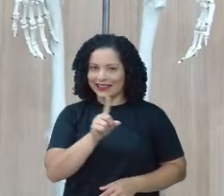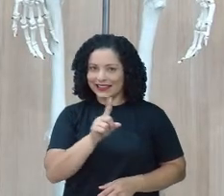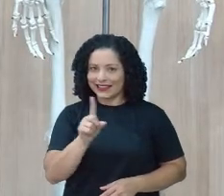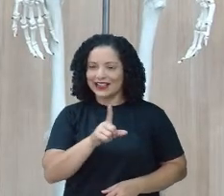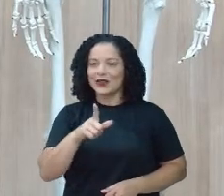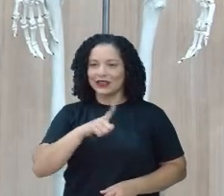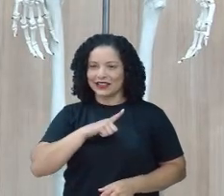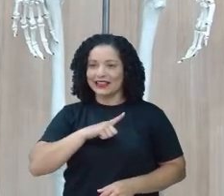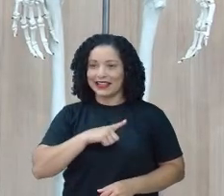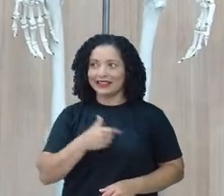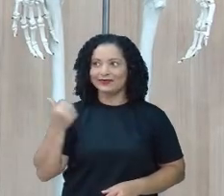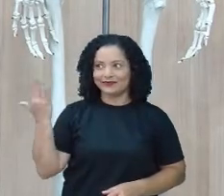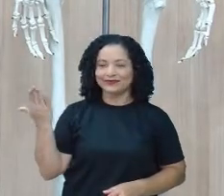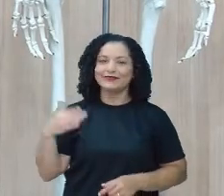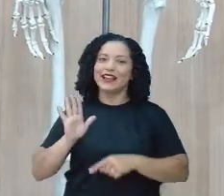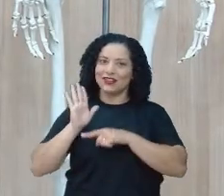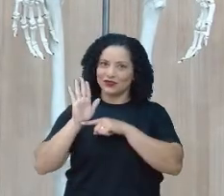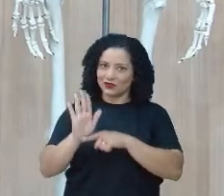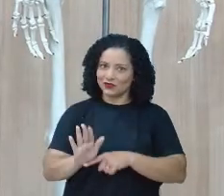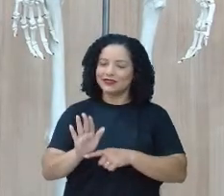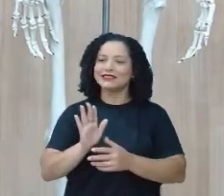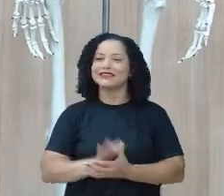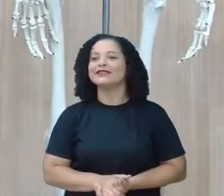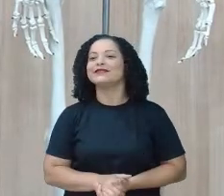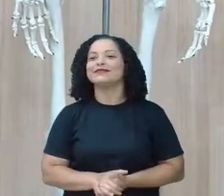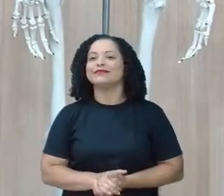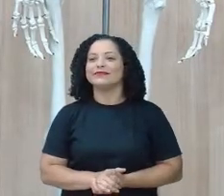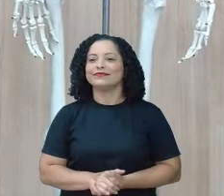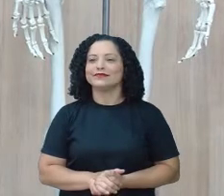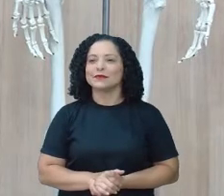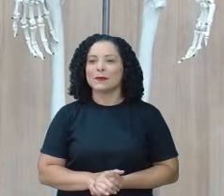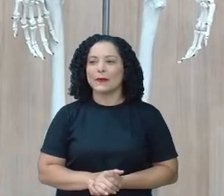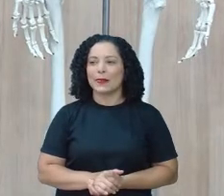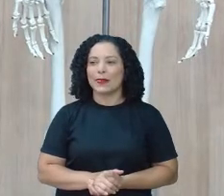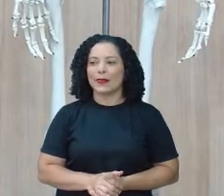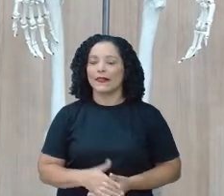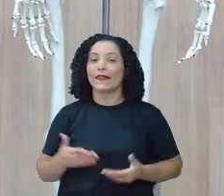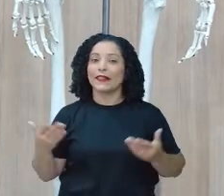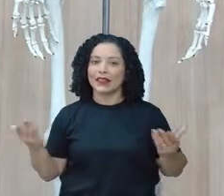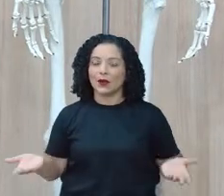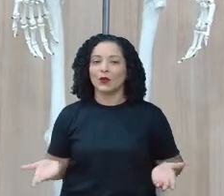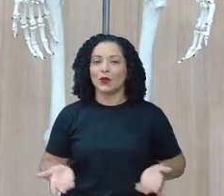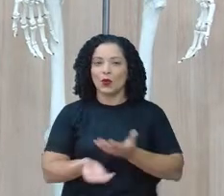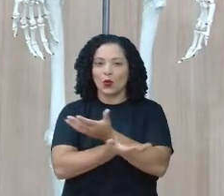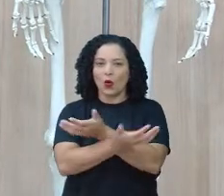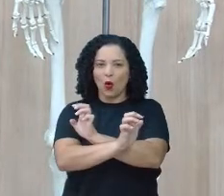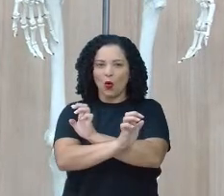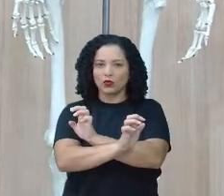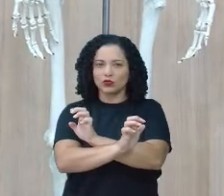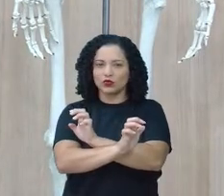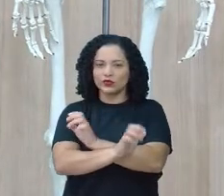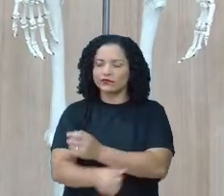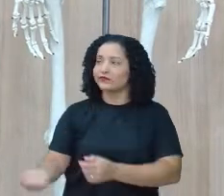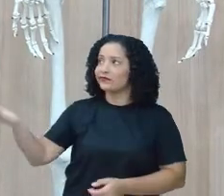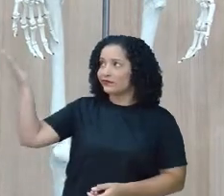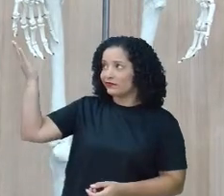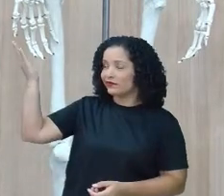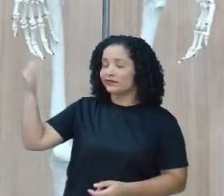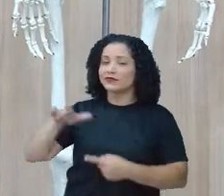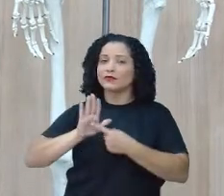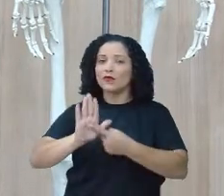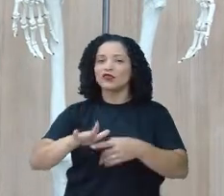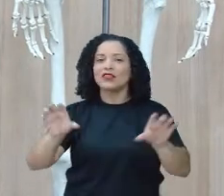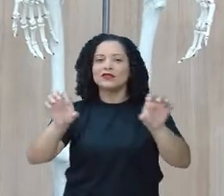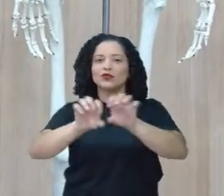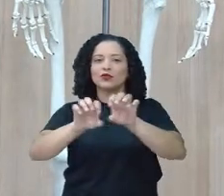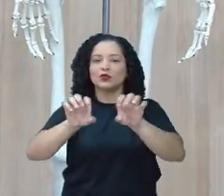para me ajudar. Então vamos continuar. Para falar de ossos, eu vou apresentar as estruturas que compõem um osso e vou falar também